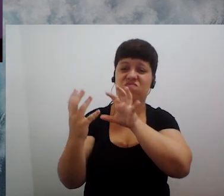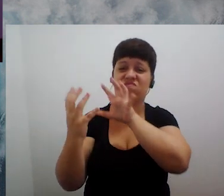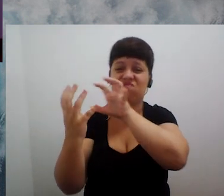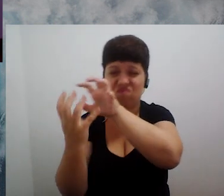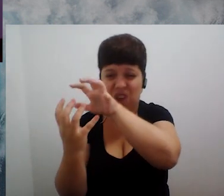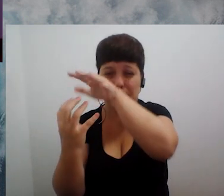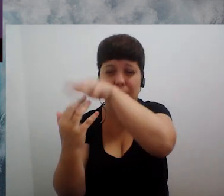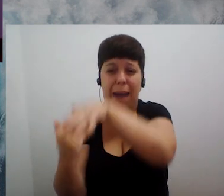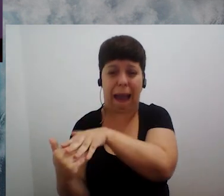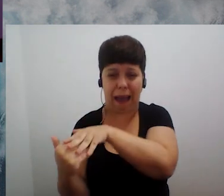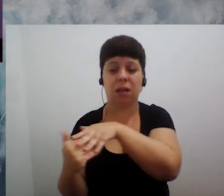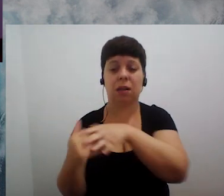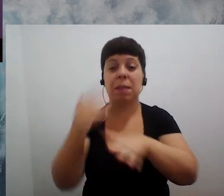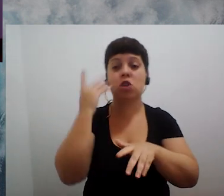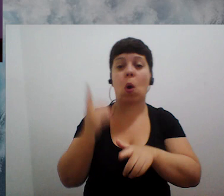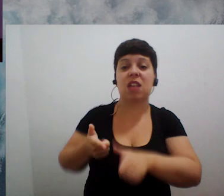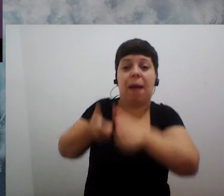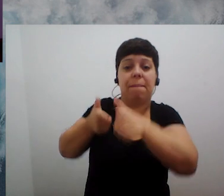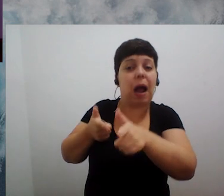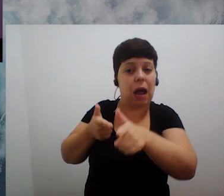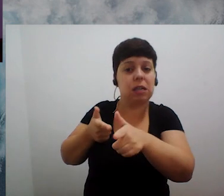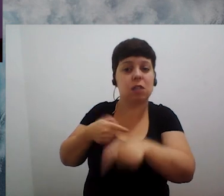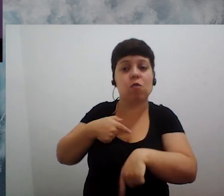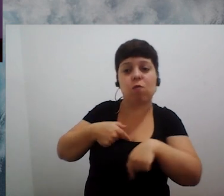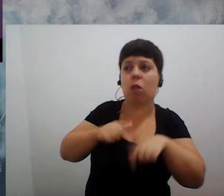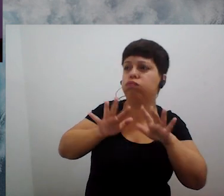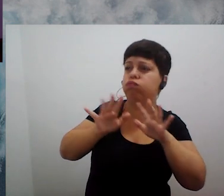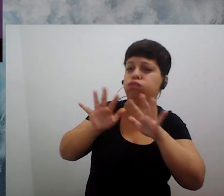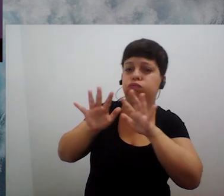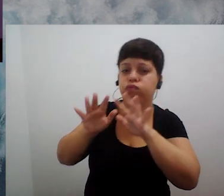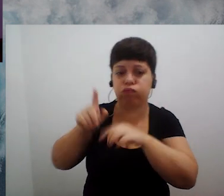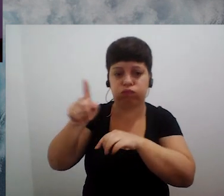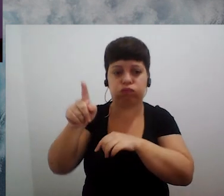com pessoas armadas que foram para lá e acabaram